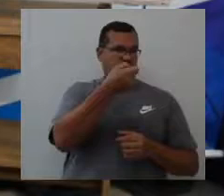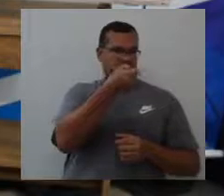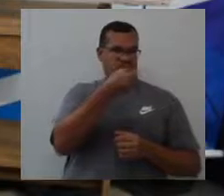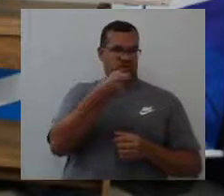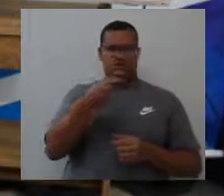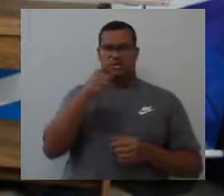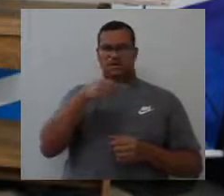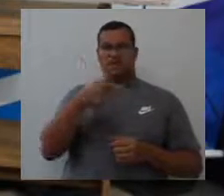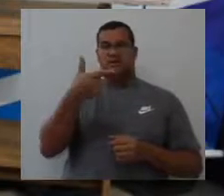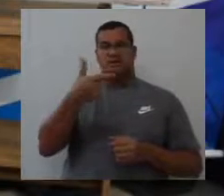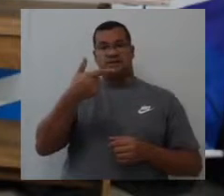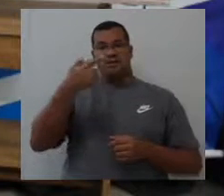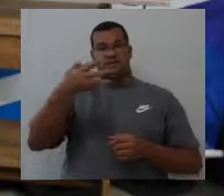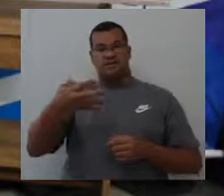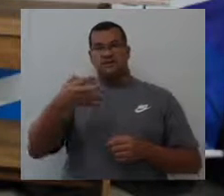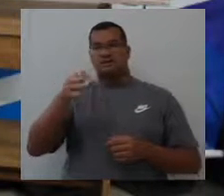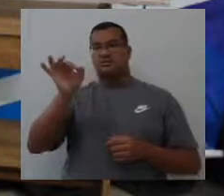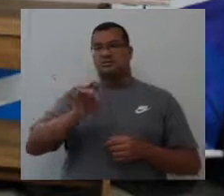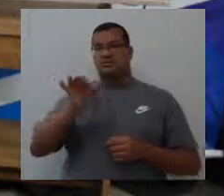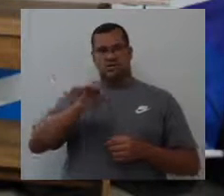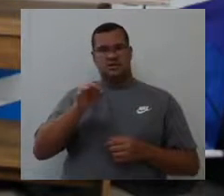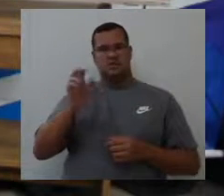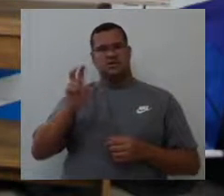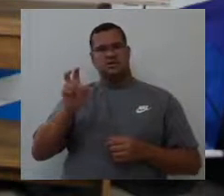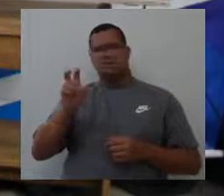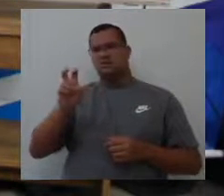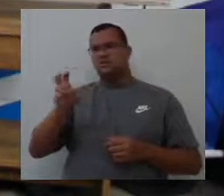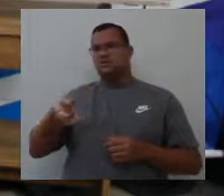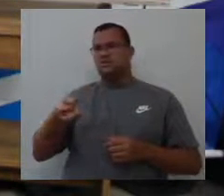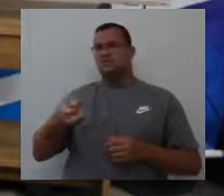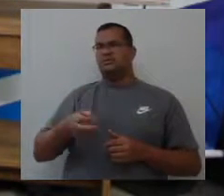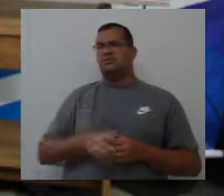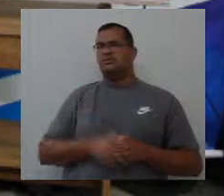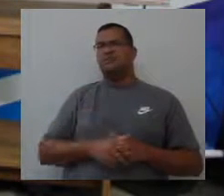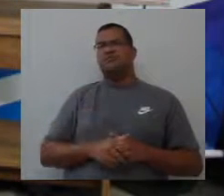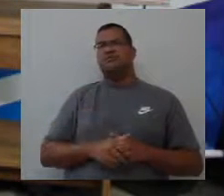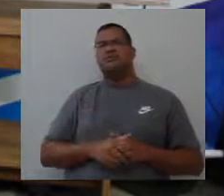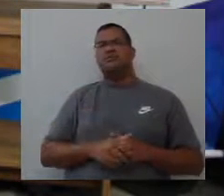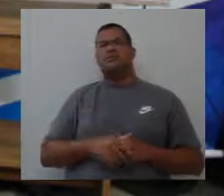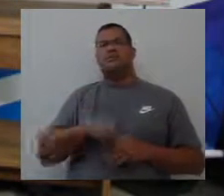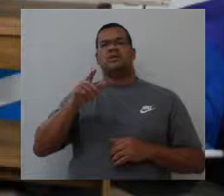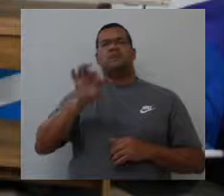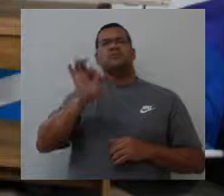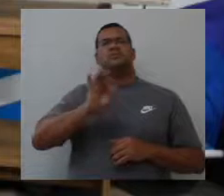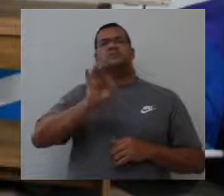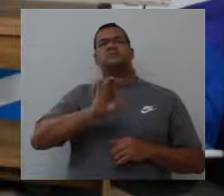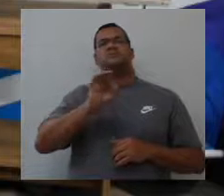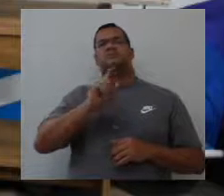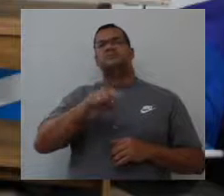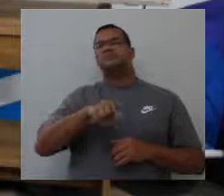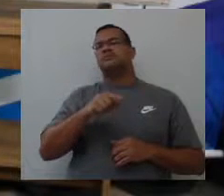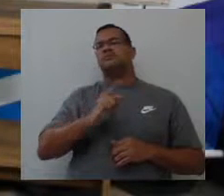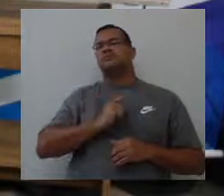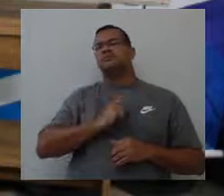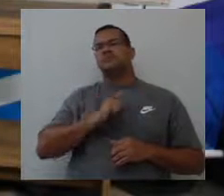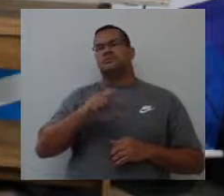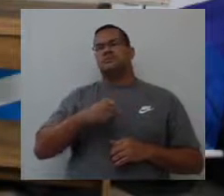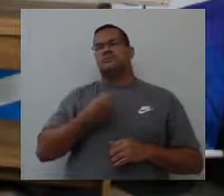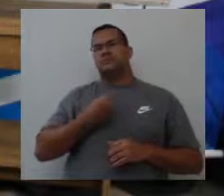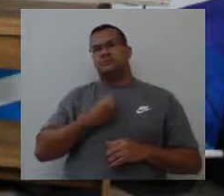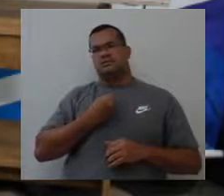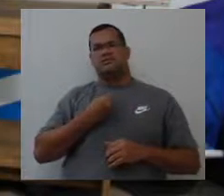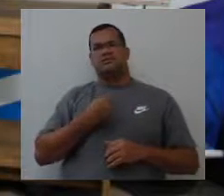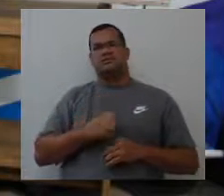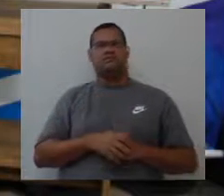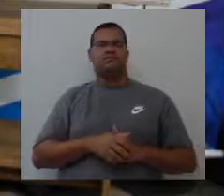representa 24% de 5.000. E essa taxa decimal, ela foi obtida a partir de um certo número decimal,